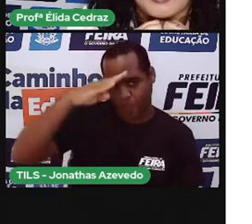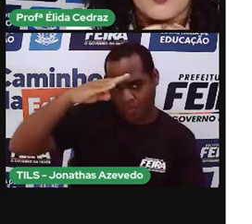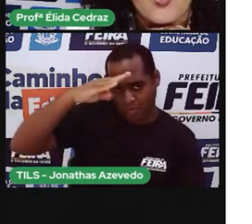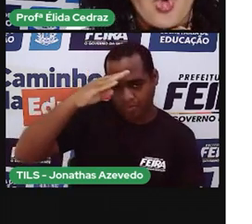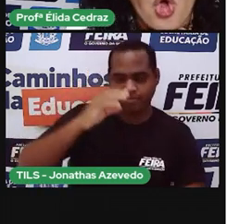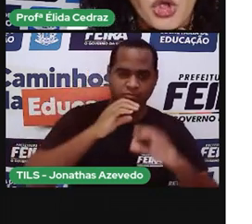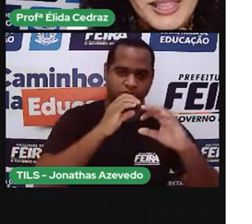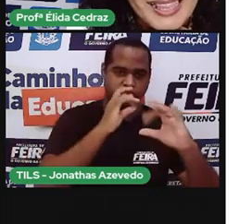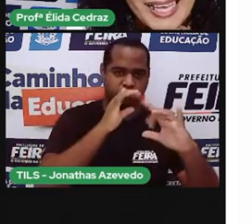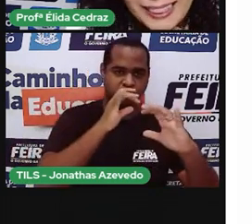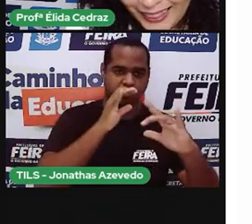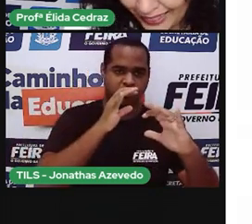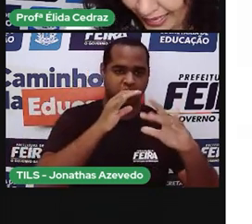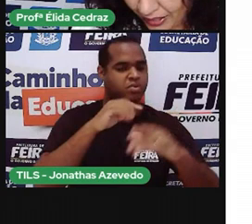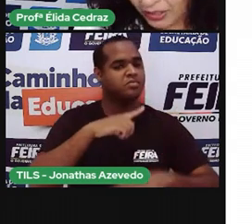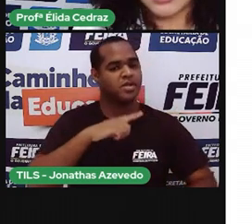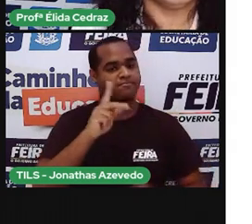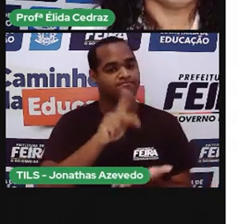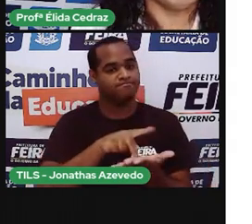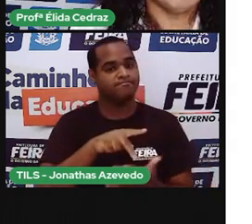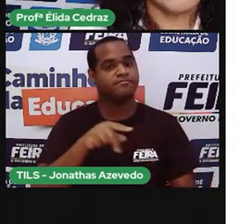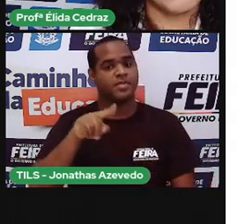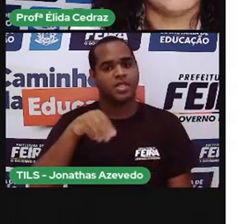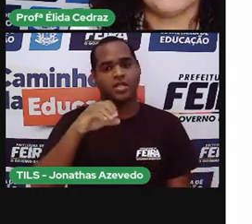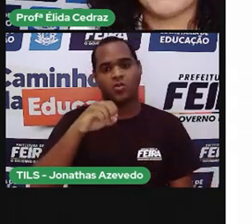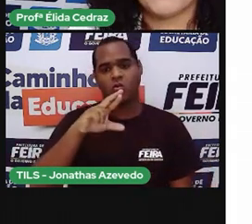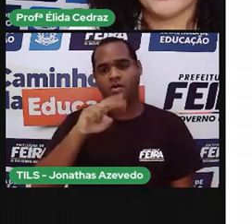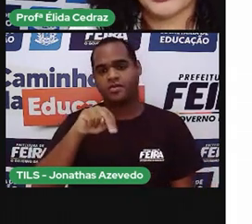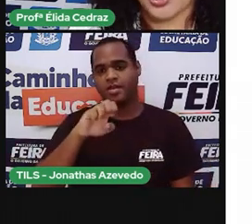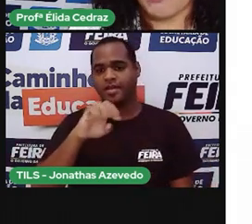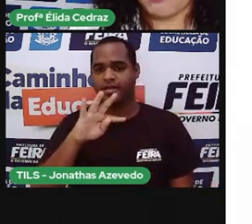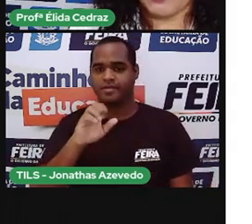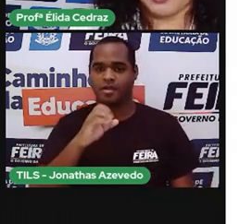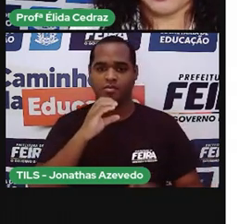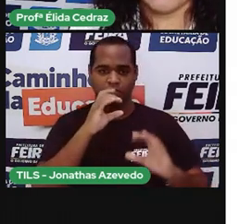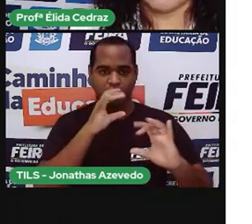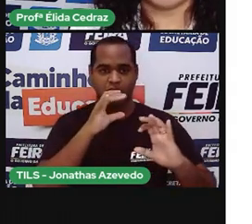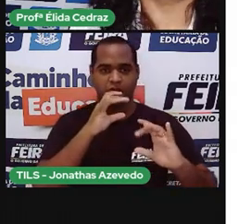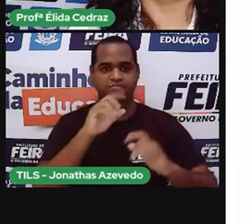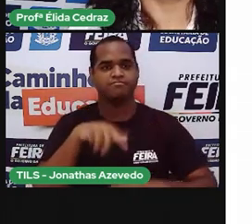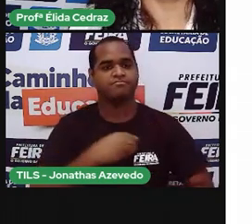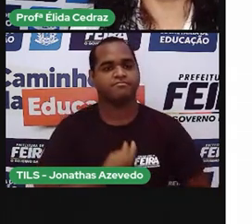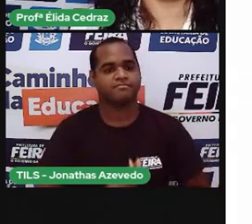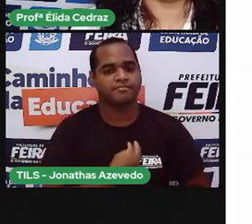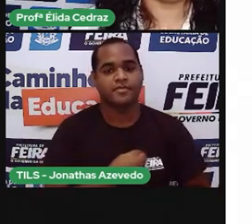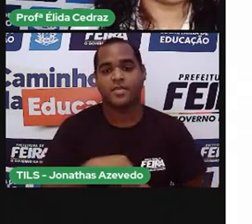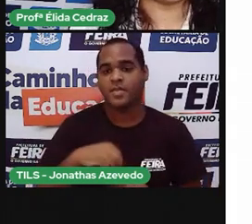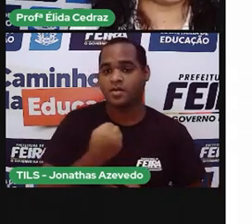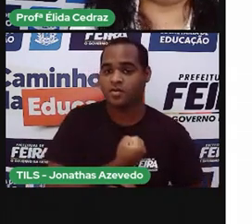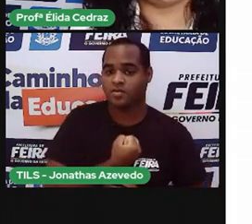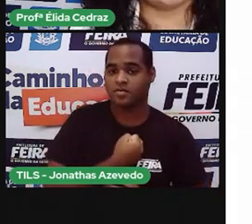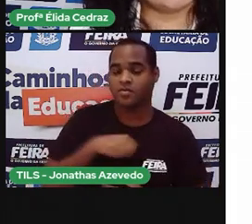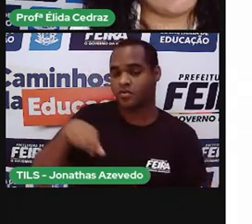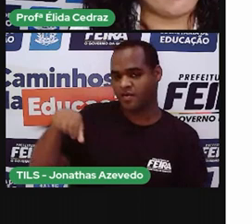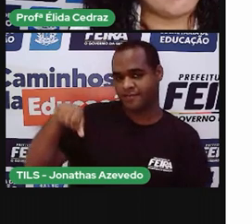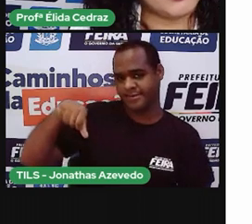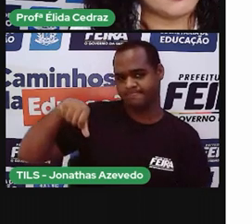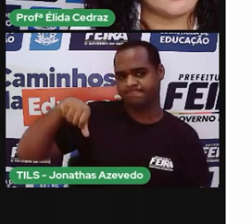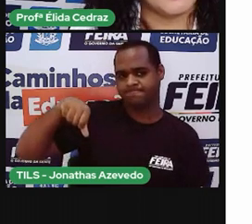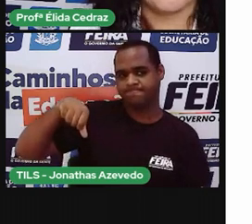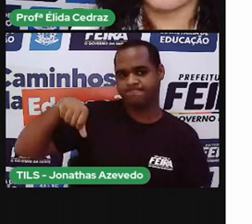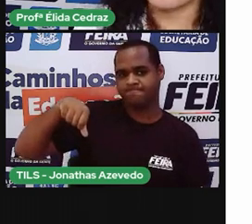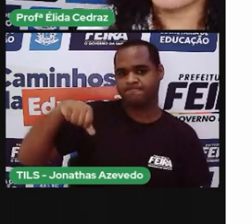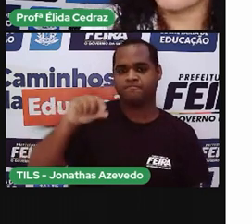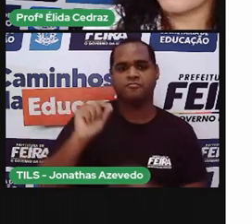a corneta o número nove e quem conhece seu número